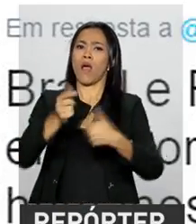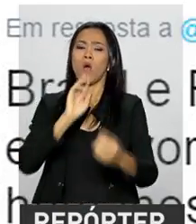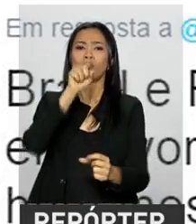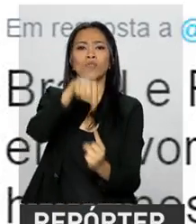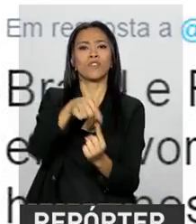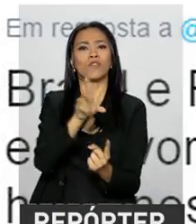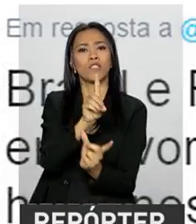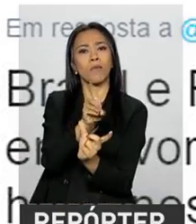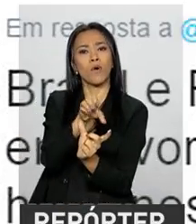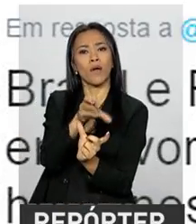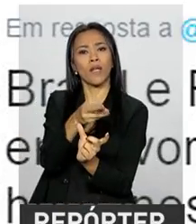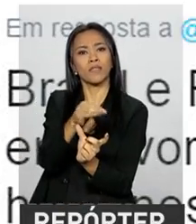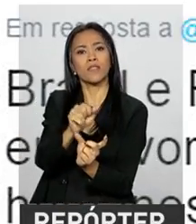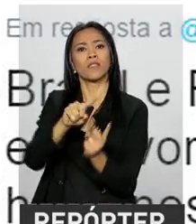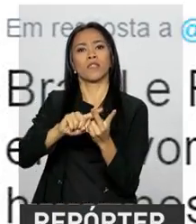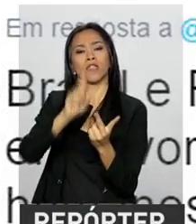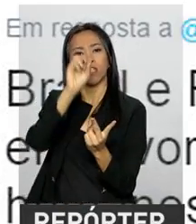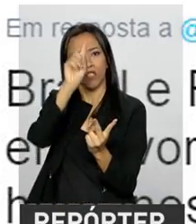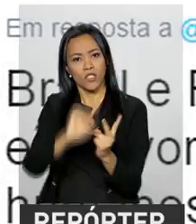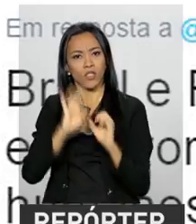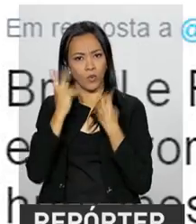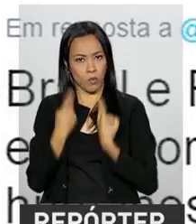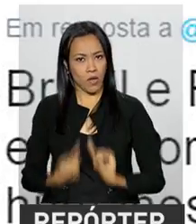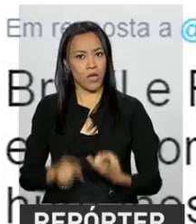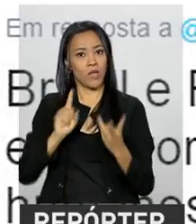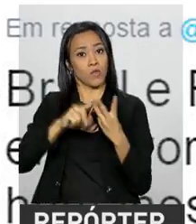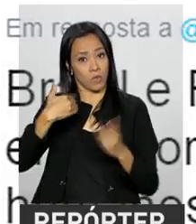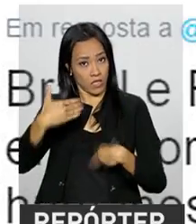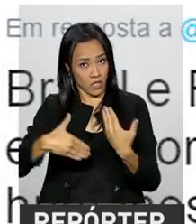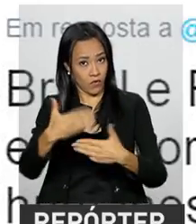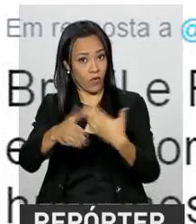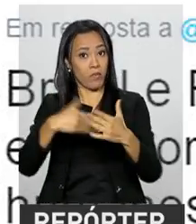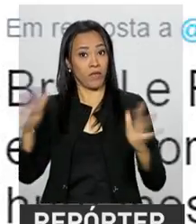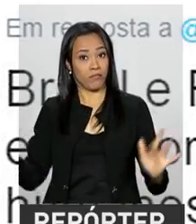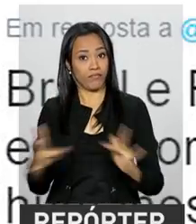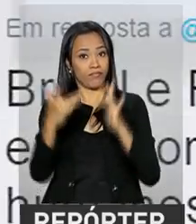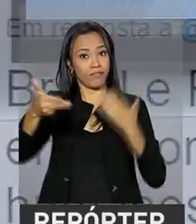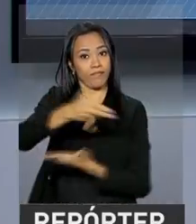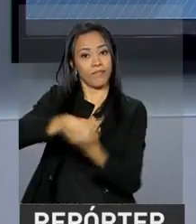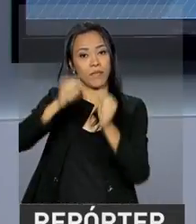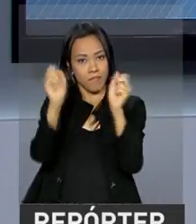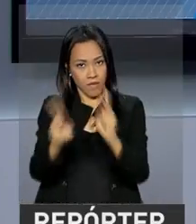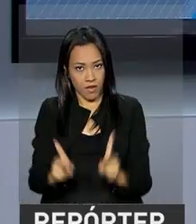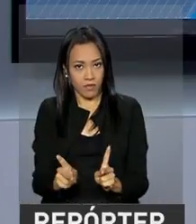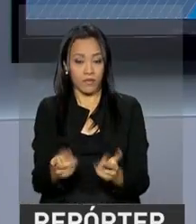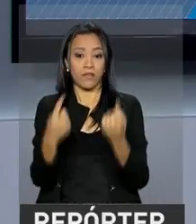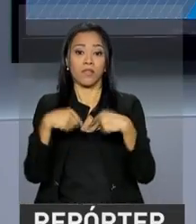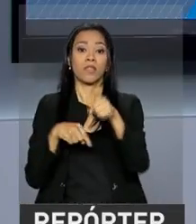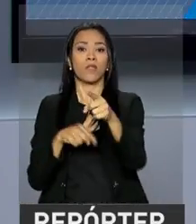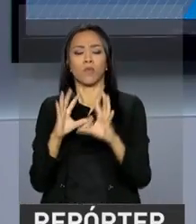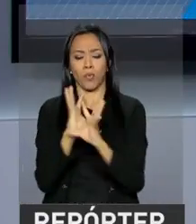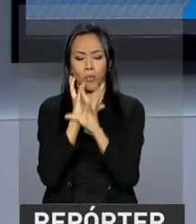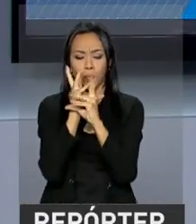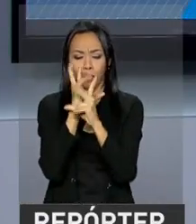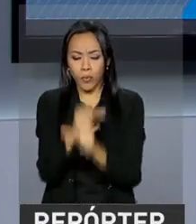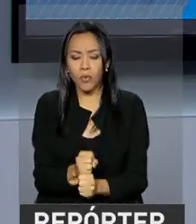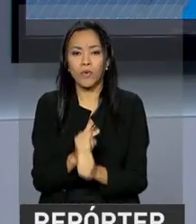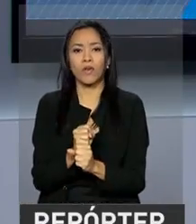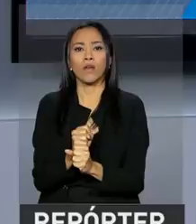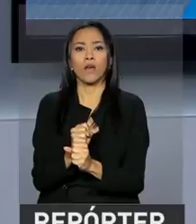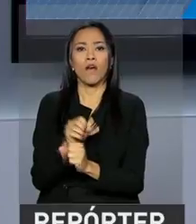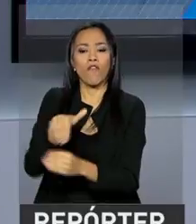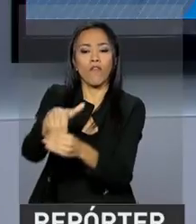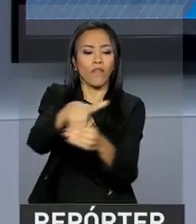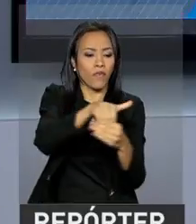democracia e dos direitos humanos do desenvolvimento da integração e da paz após a apuração de todas as urnas maxson vez e